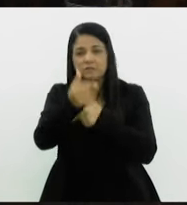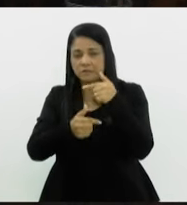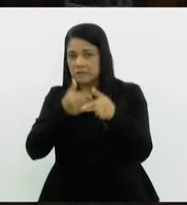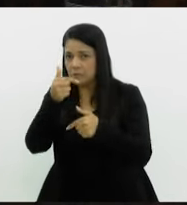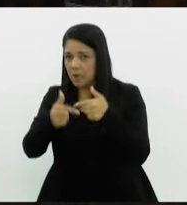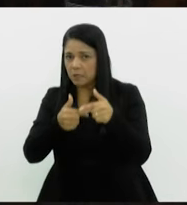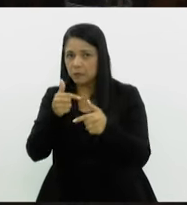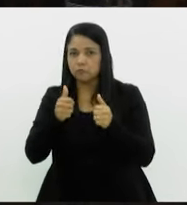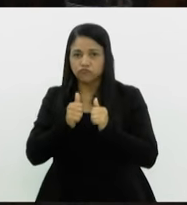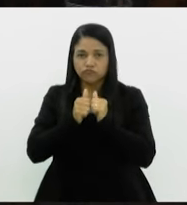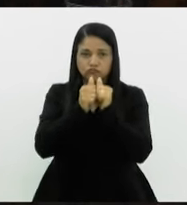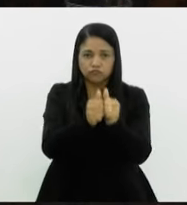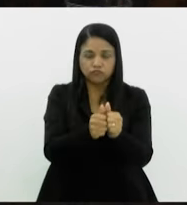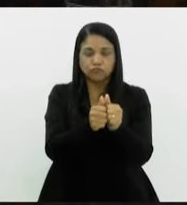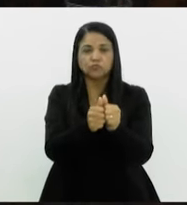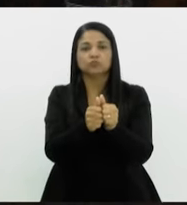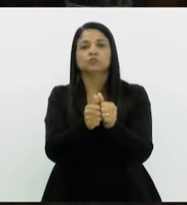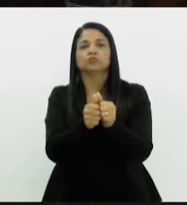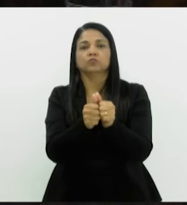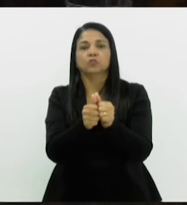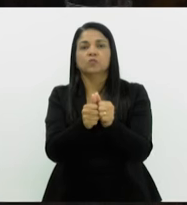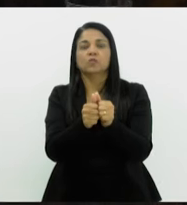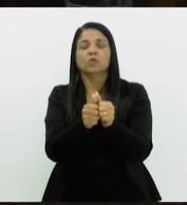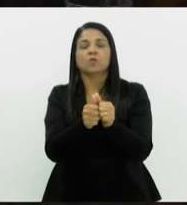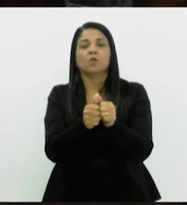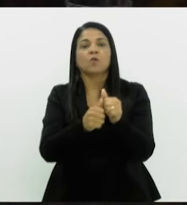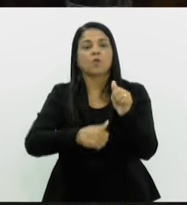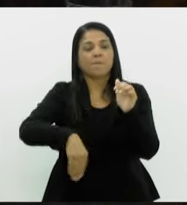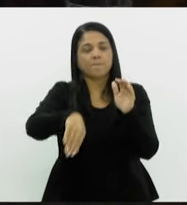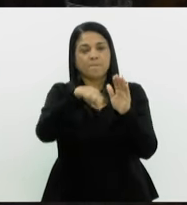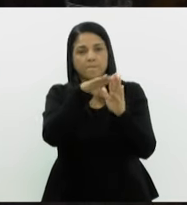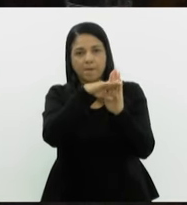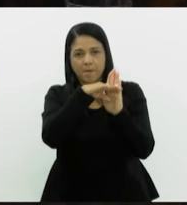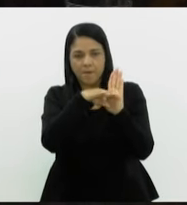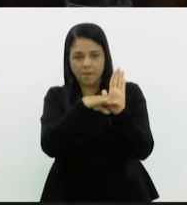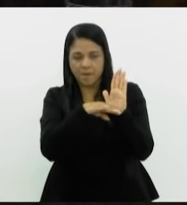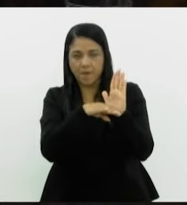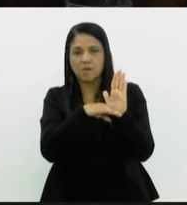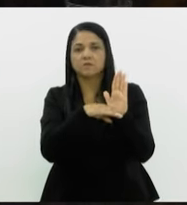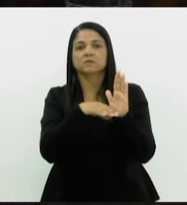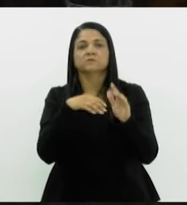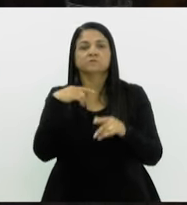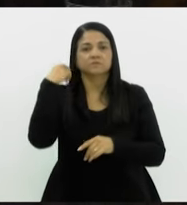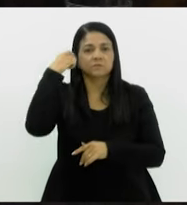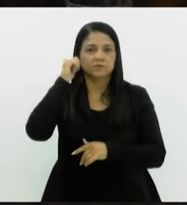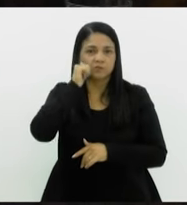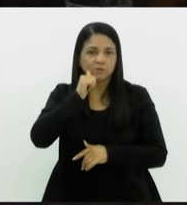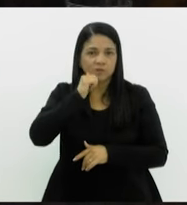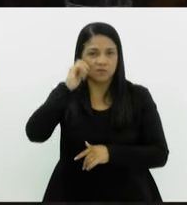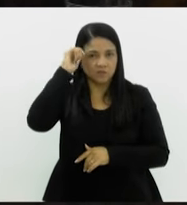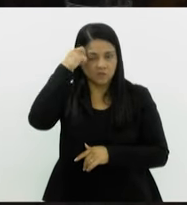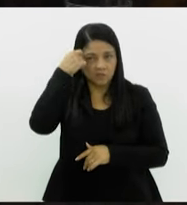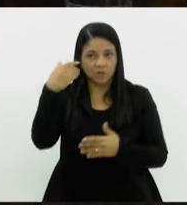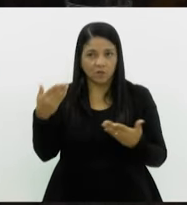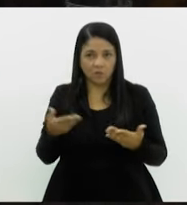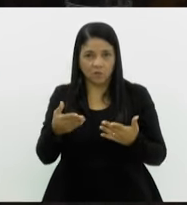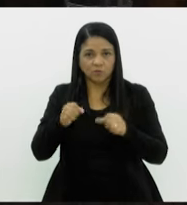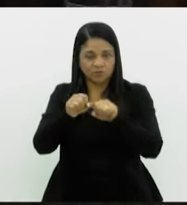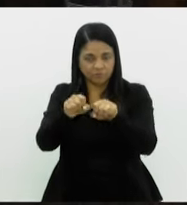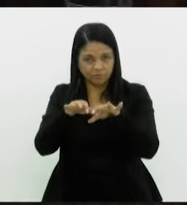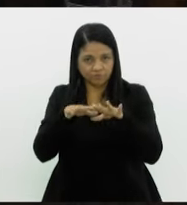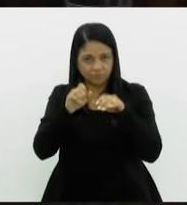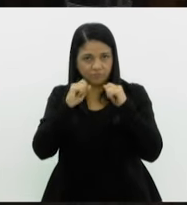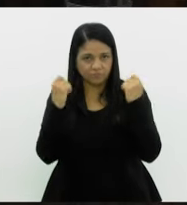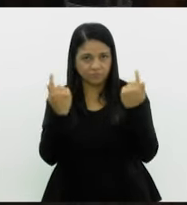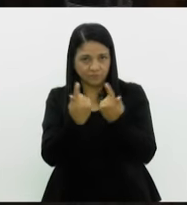junto com o colegiado, trazendo as pautas das mulheres negras. E esse fórum hoje é instituído no âmbito da Assembleia